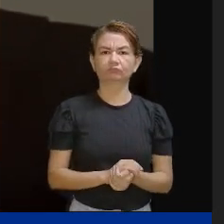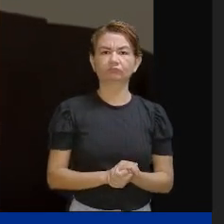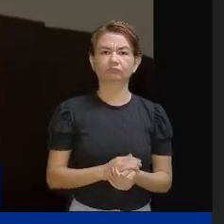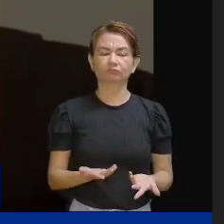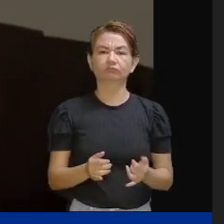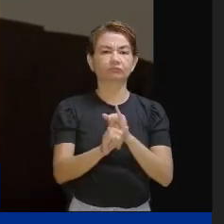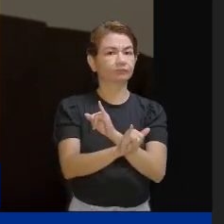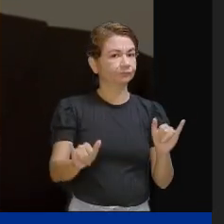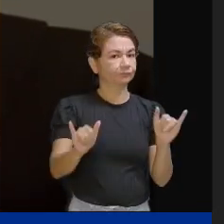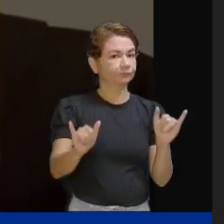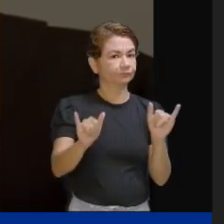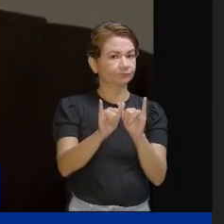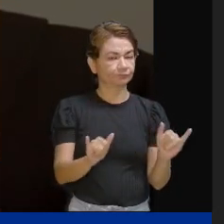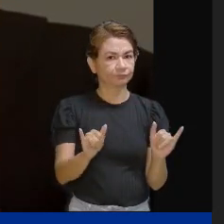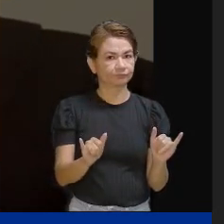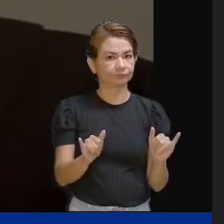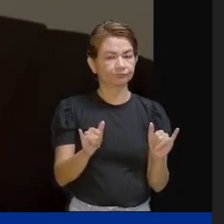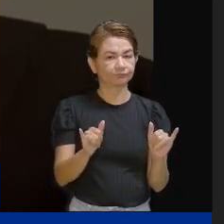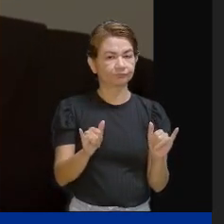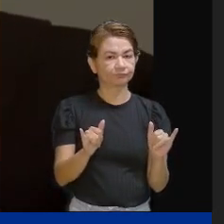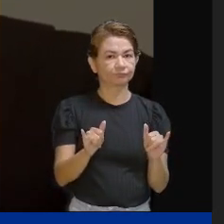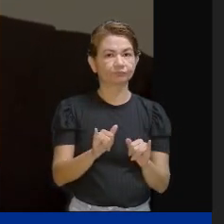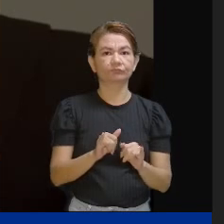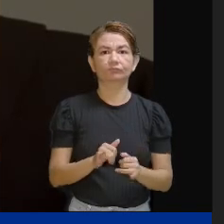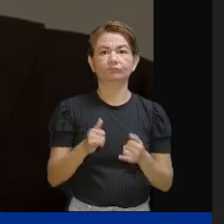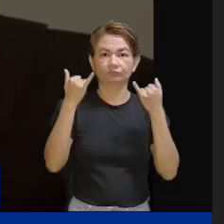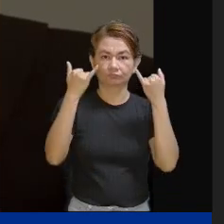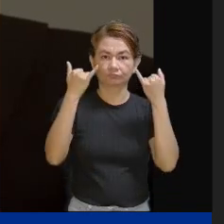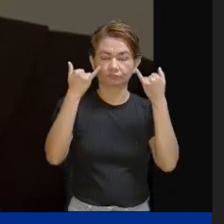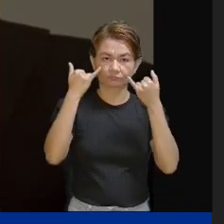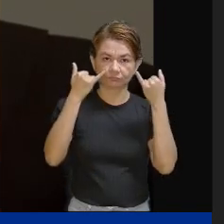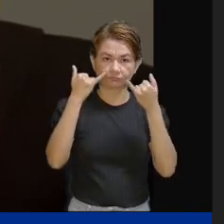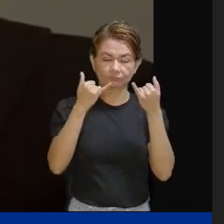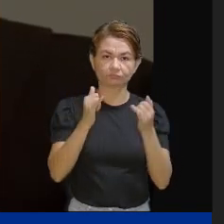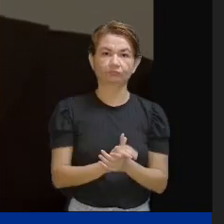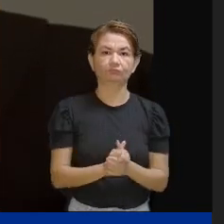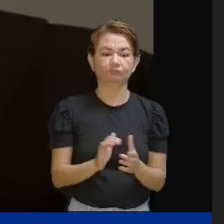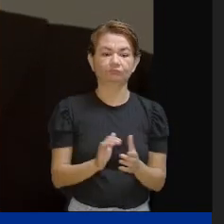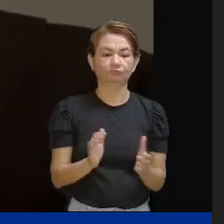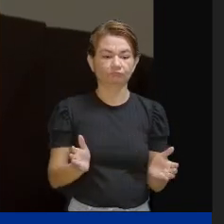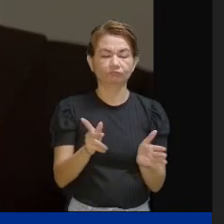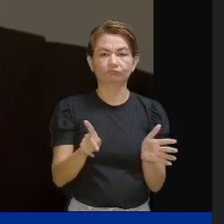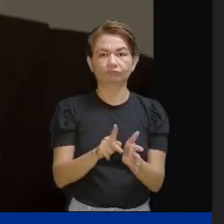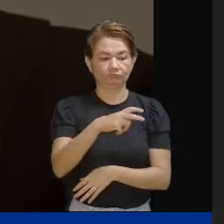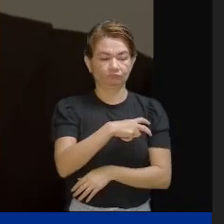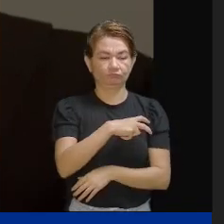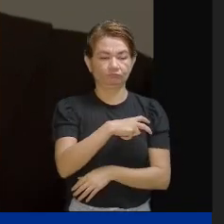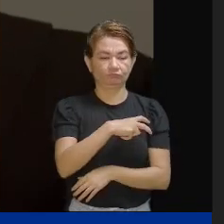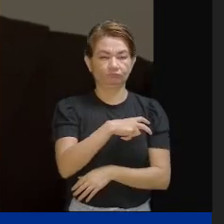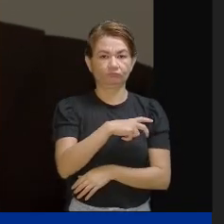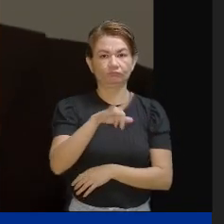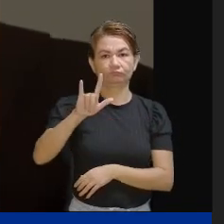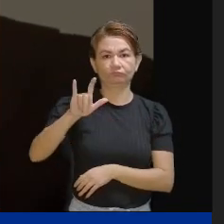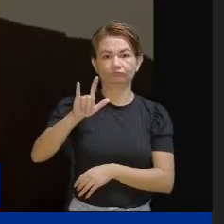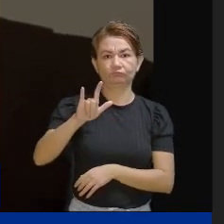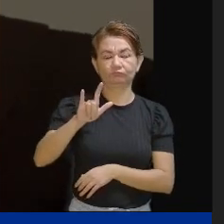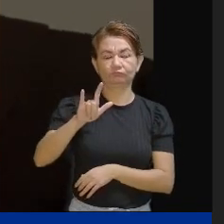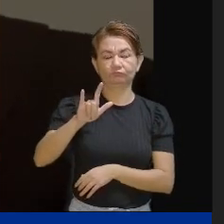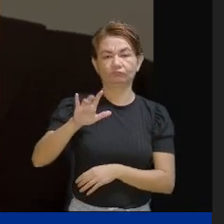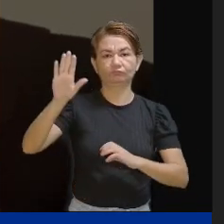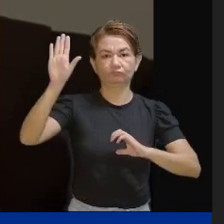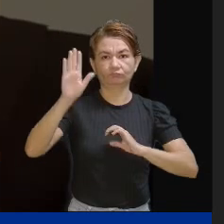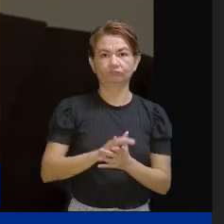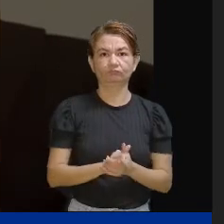divulgação de conteúdo promocional em perfil pessoal do candidato. Entendimento esse, excelência, que